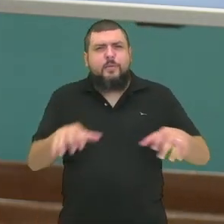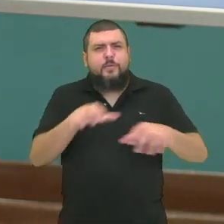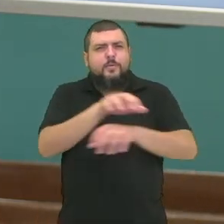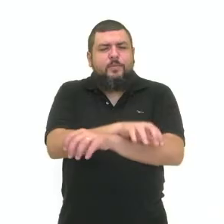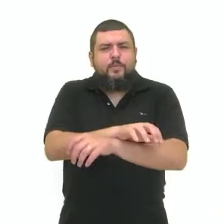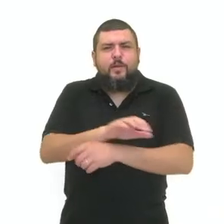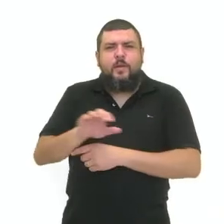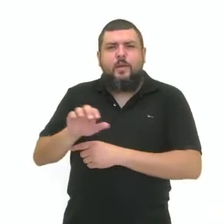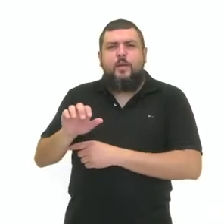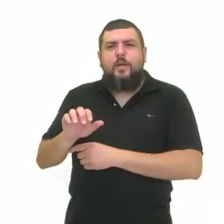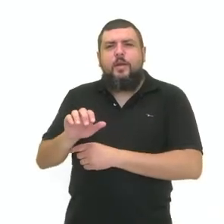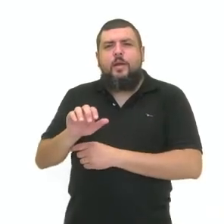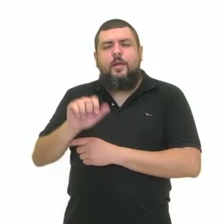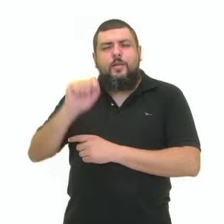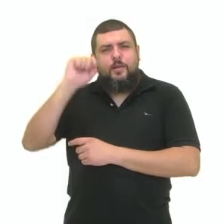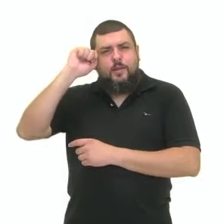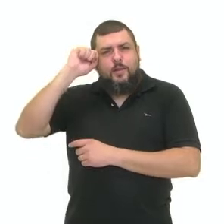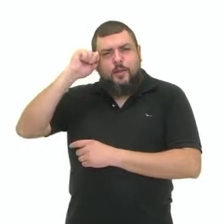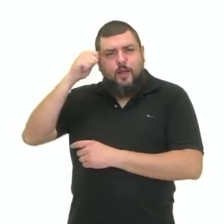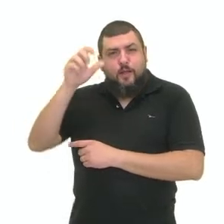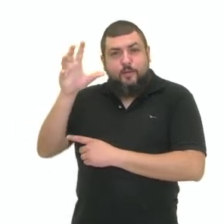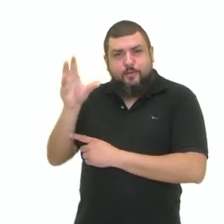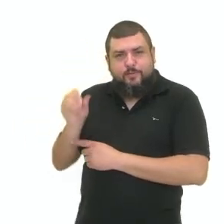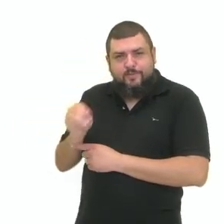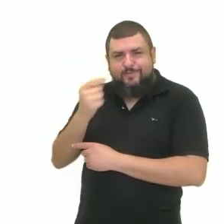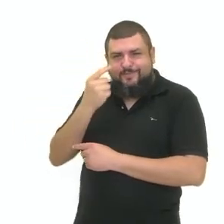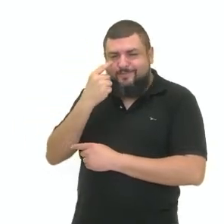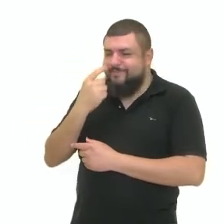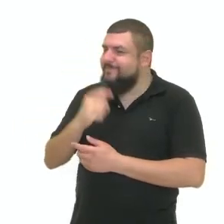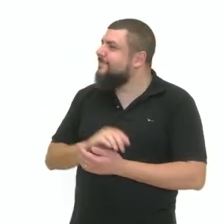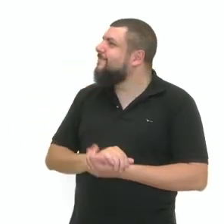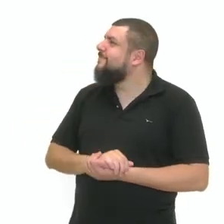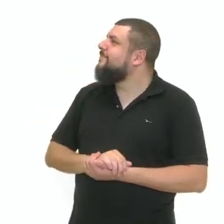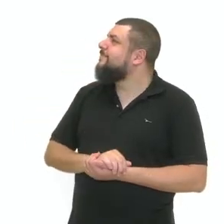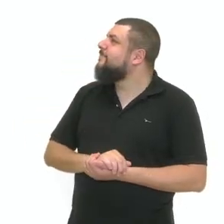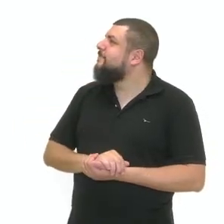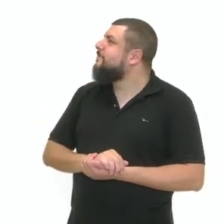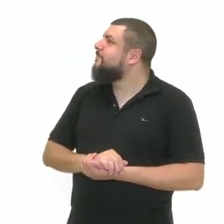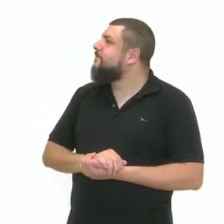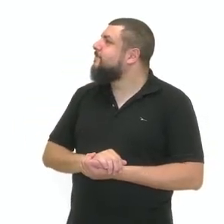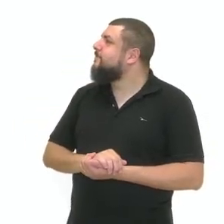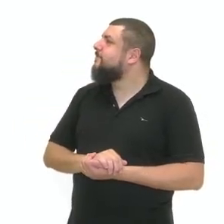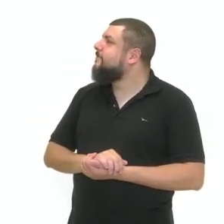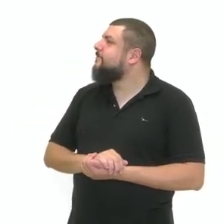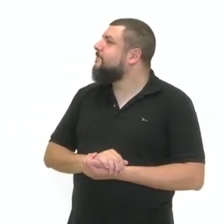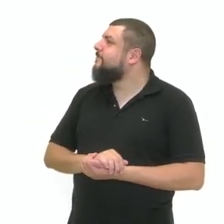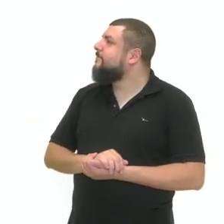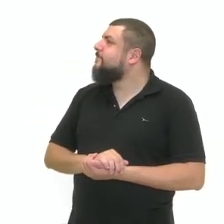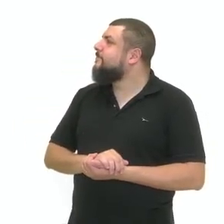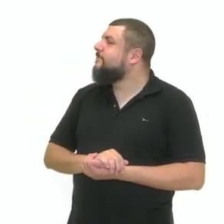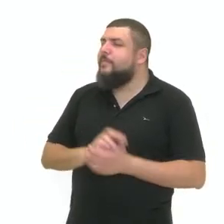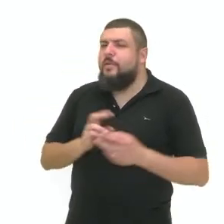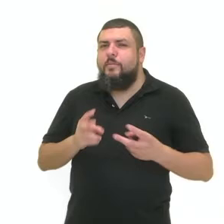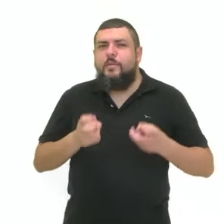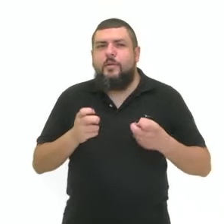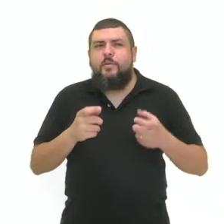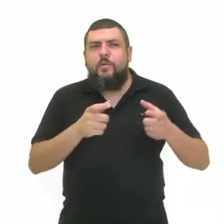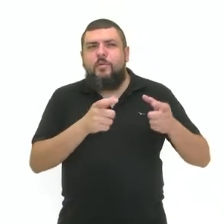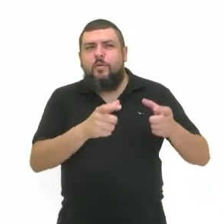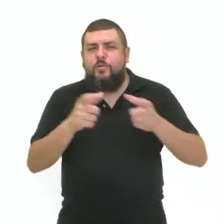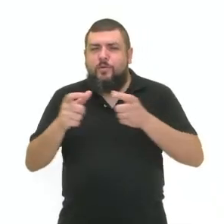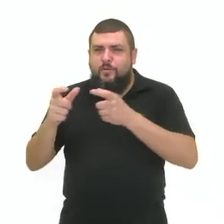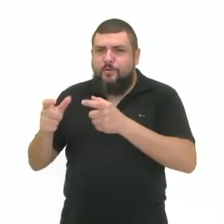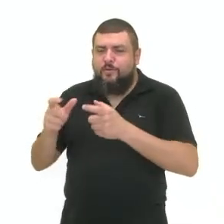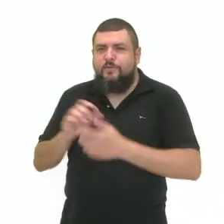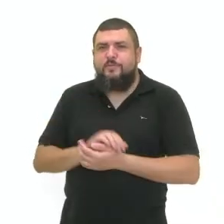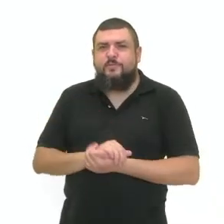as fotografias e comparando aí com a localização geral, onde é que estão ali cada tipo de bioma.